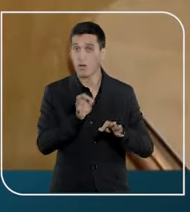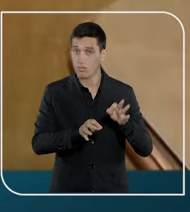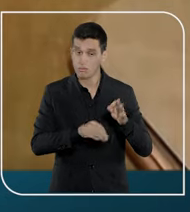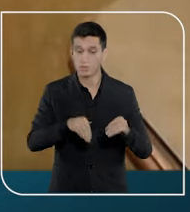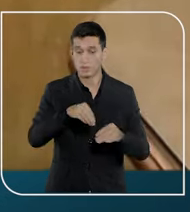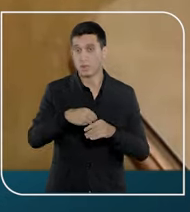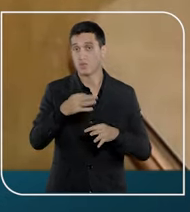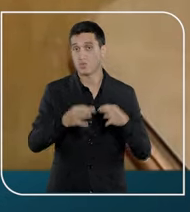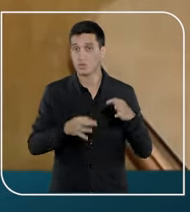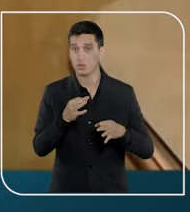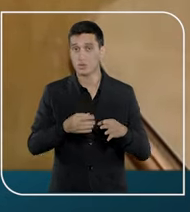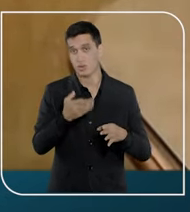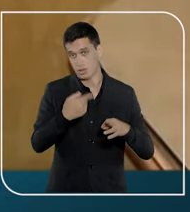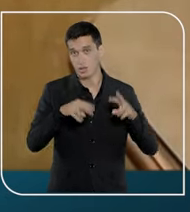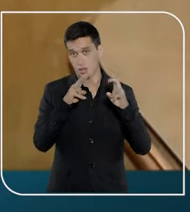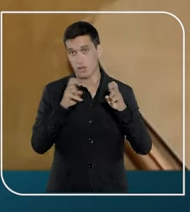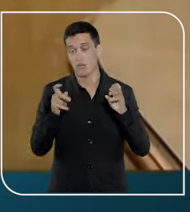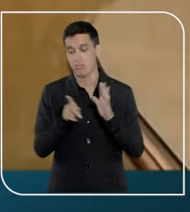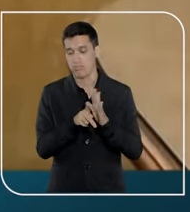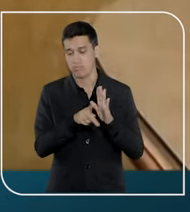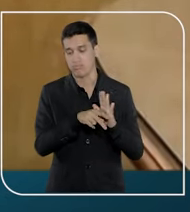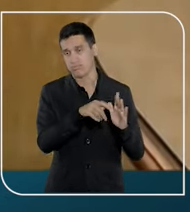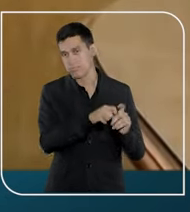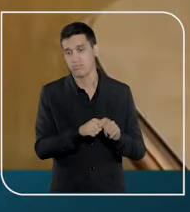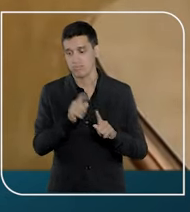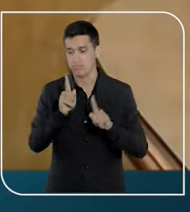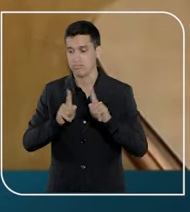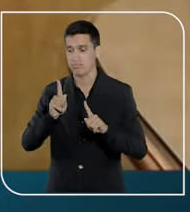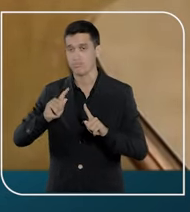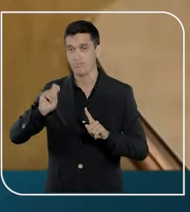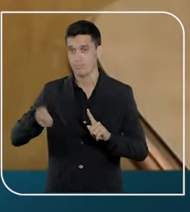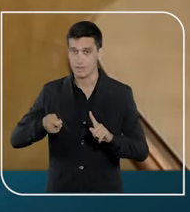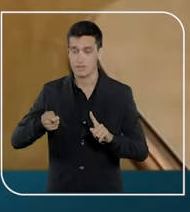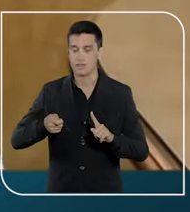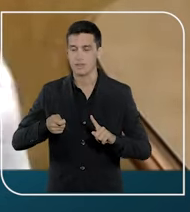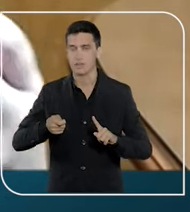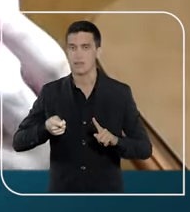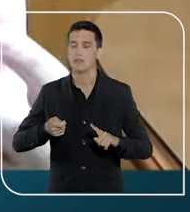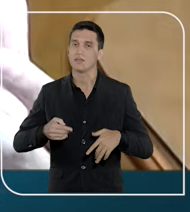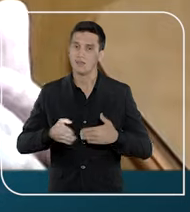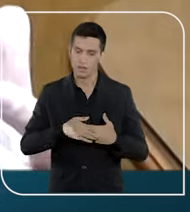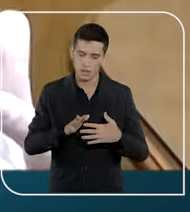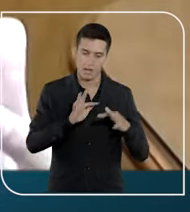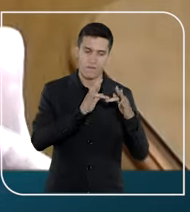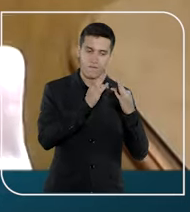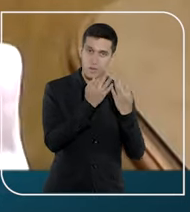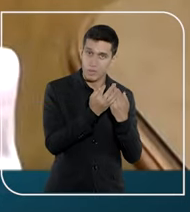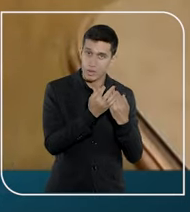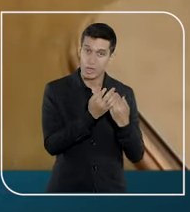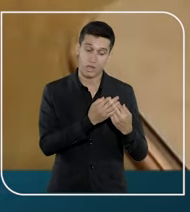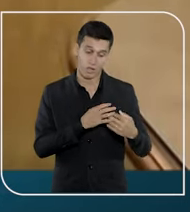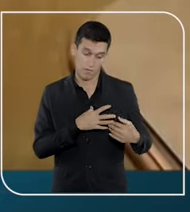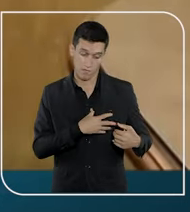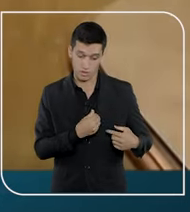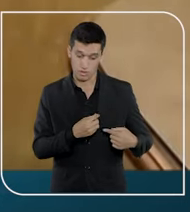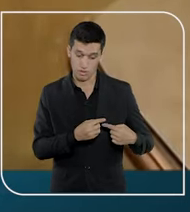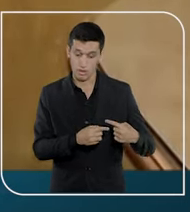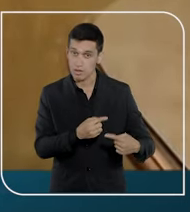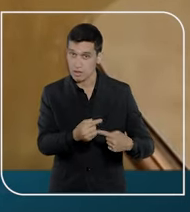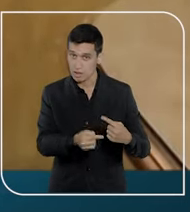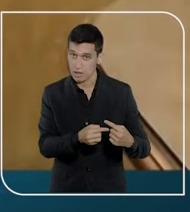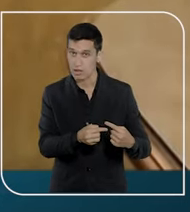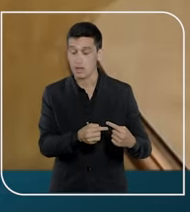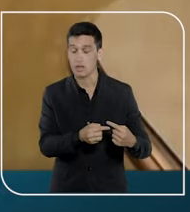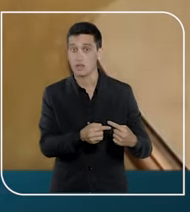para a família do executado, né? Os ascendentes, os descendentes e